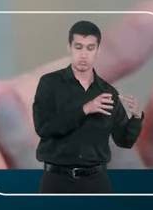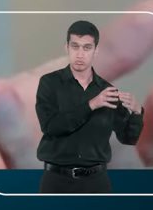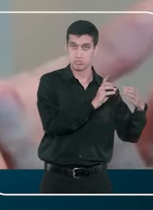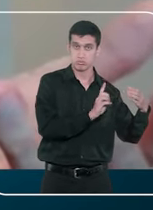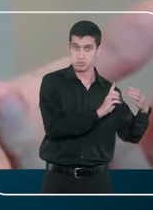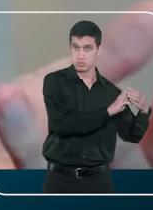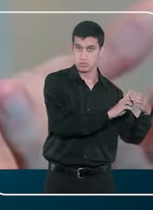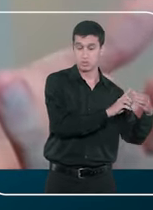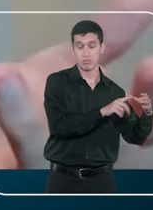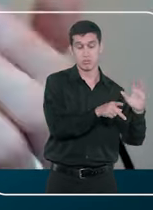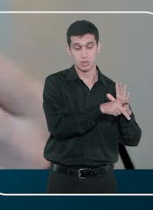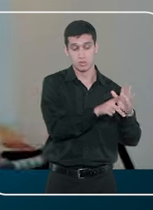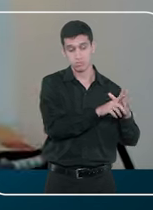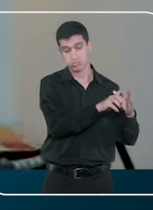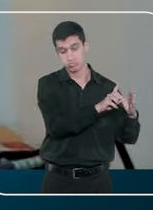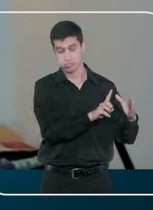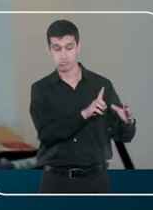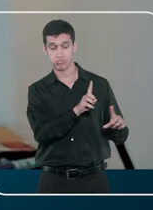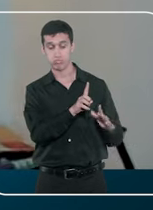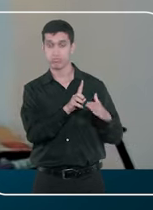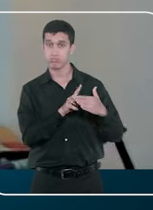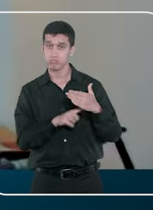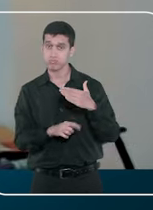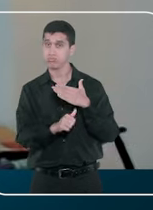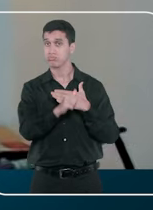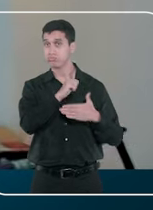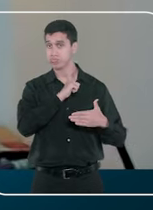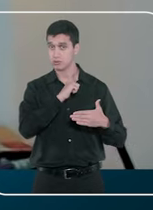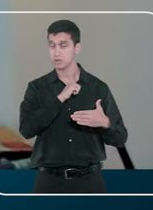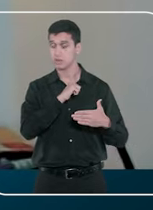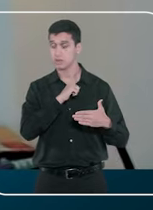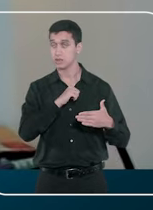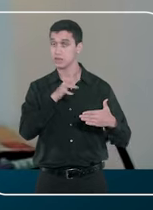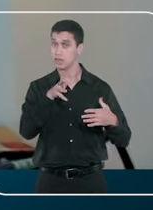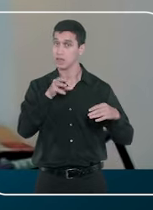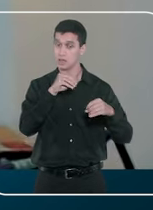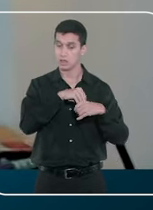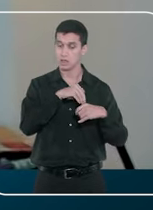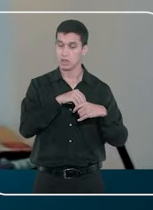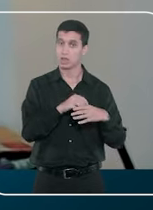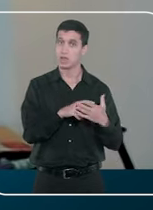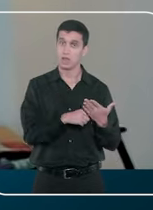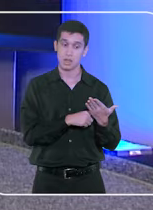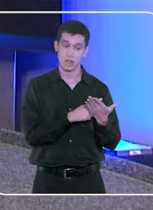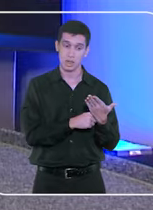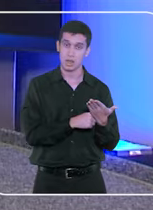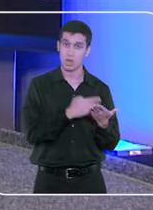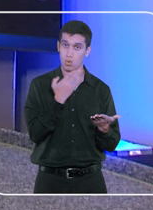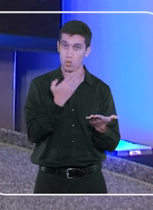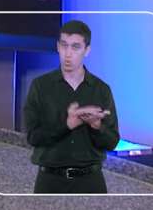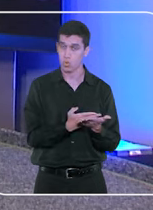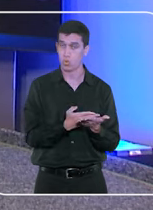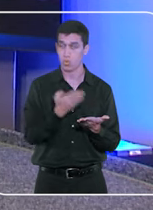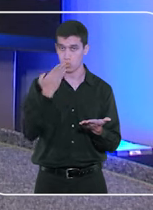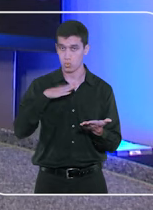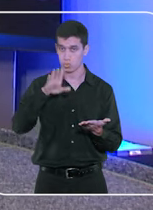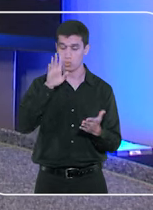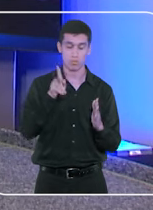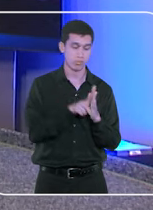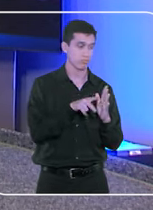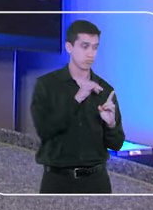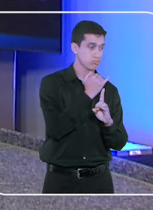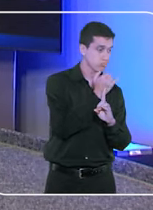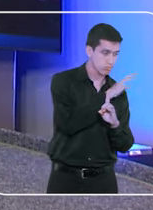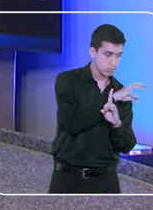meio da colaboração premiada. Já por meio do acordo de leniência, a colaboração, essa participação ativa da